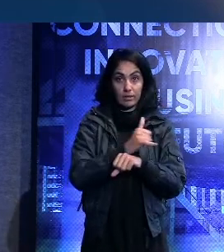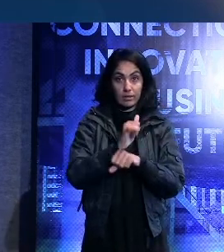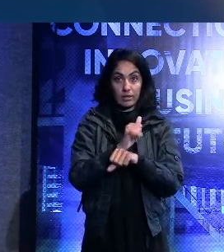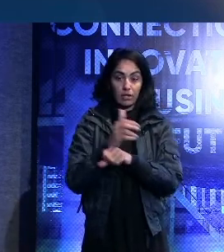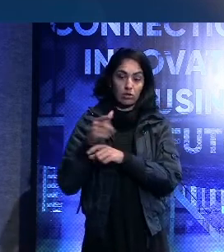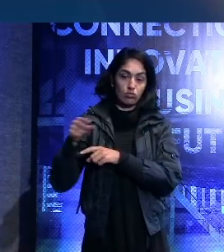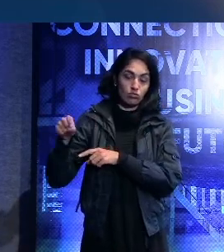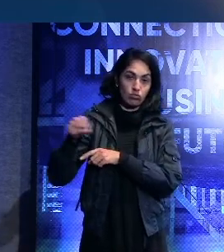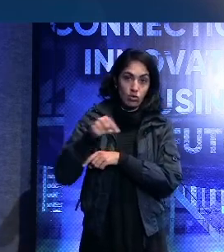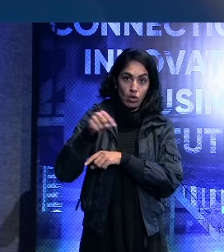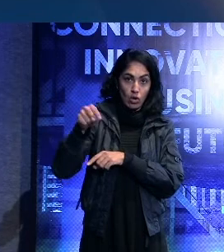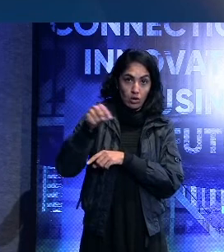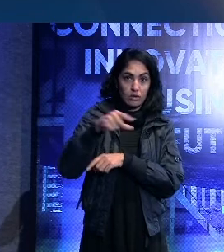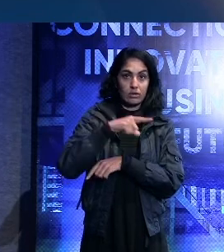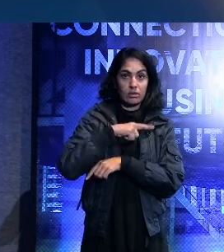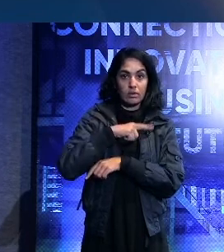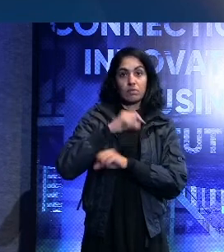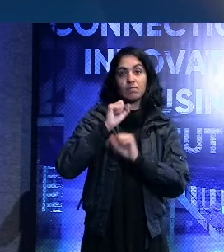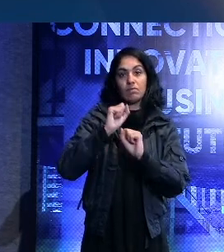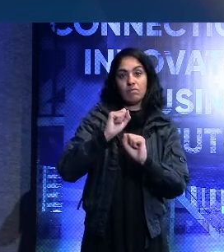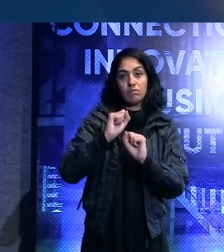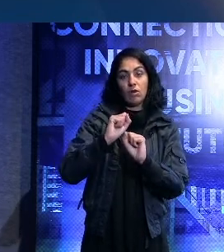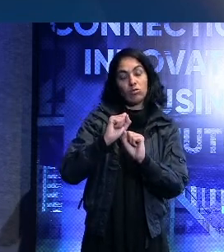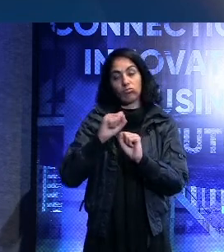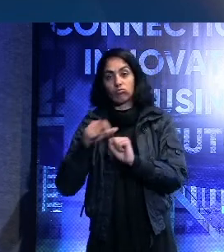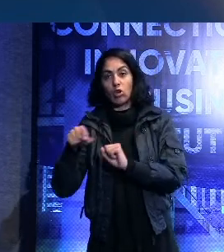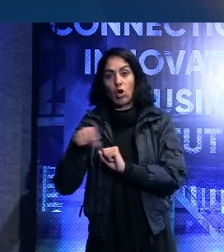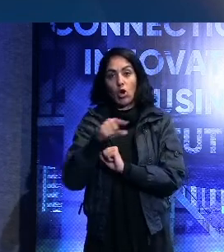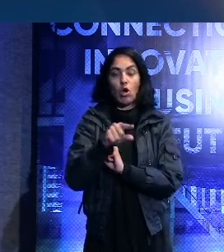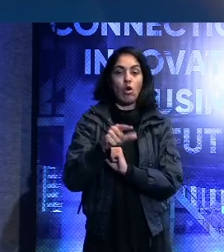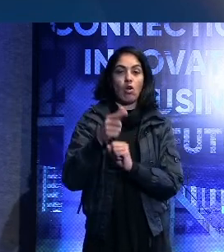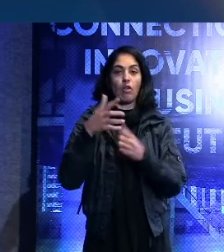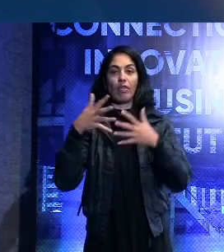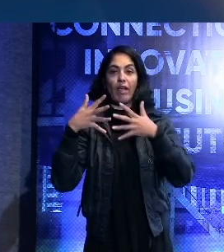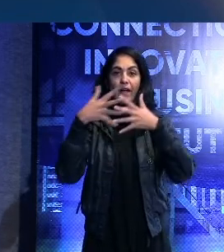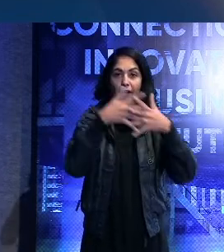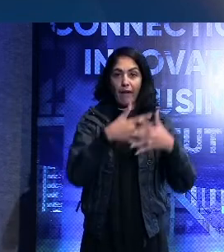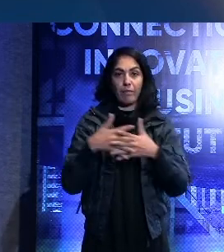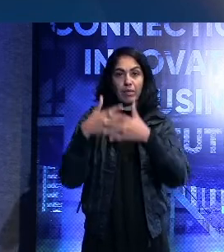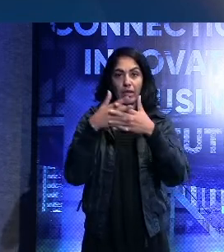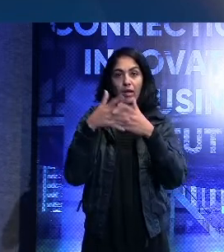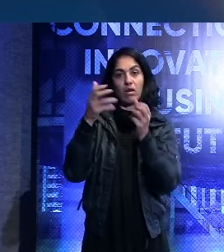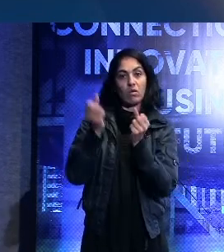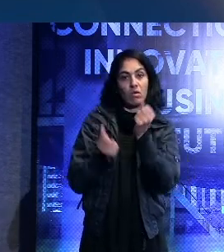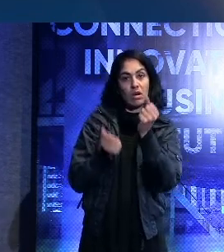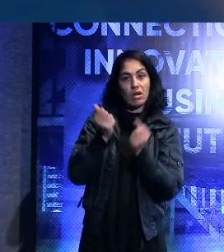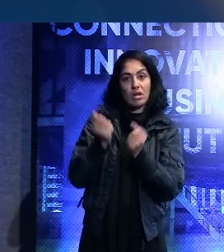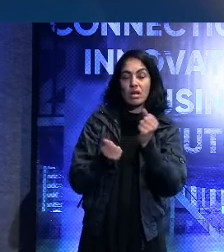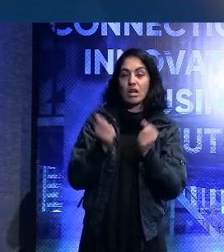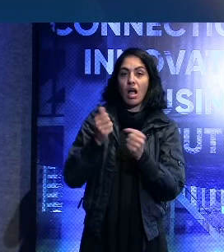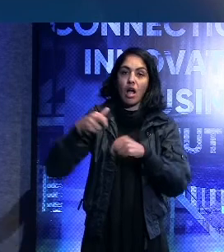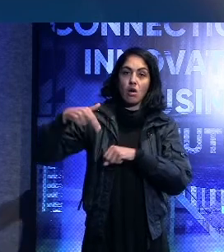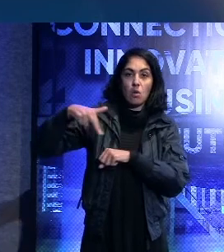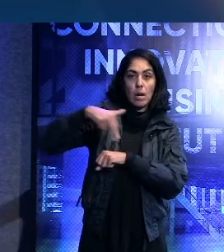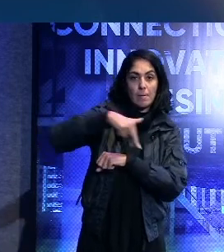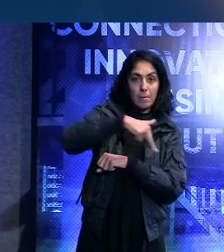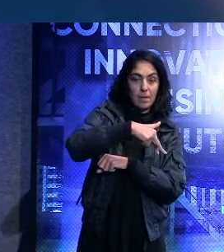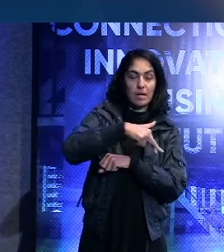eu tenho, ele pode rota caminhão, rota carro, rota a pé,